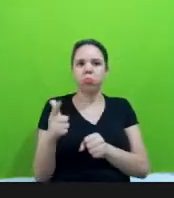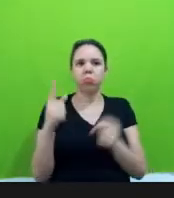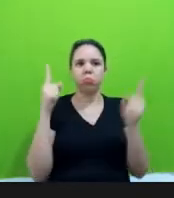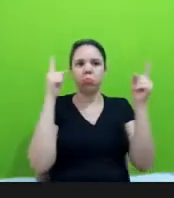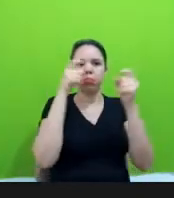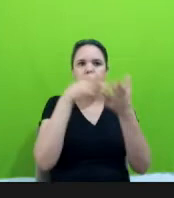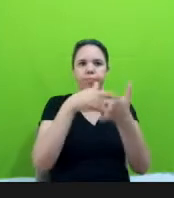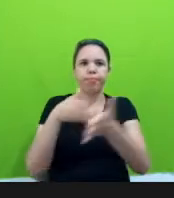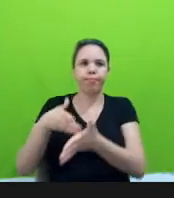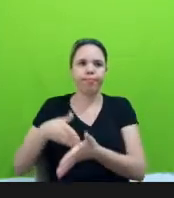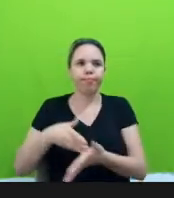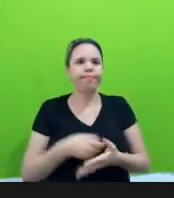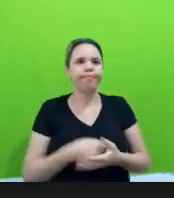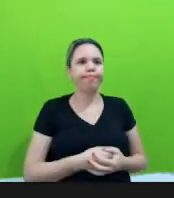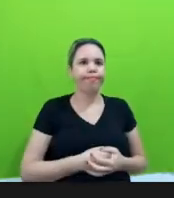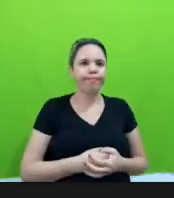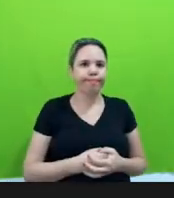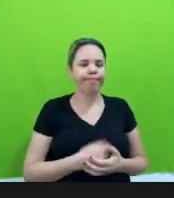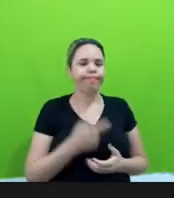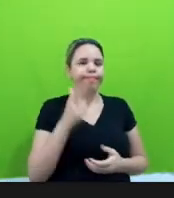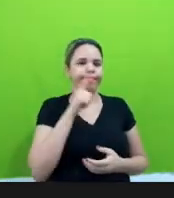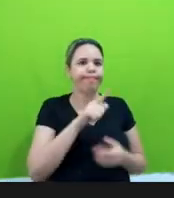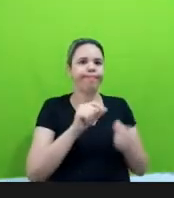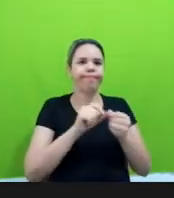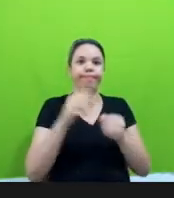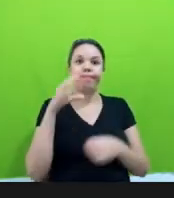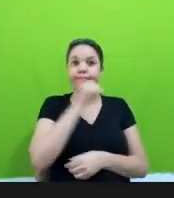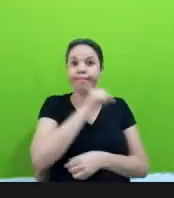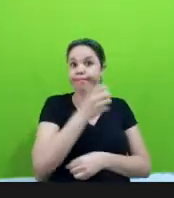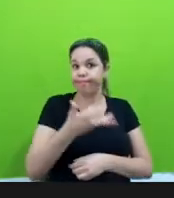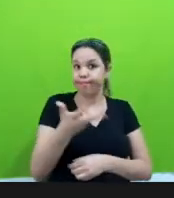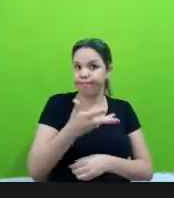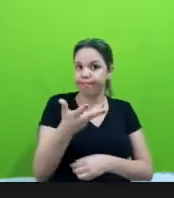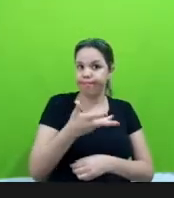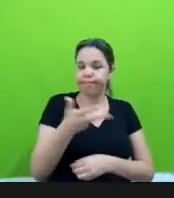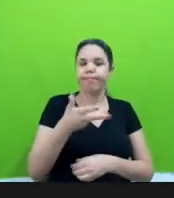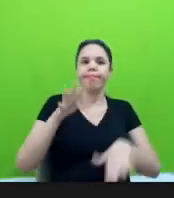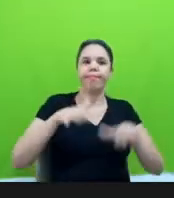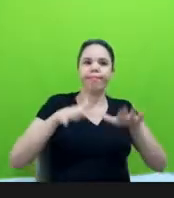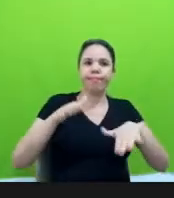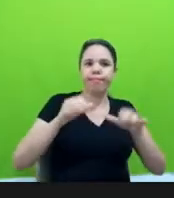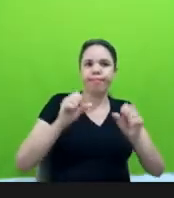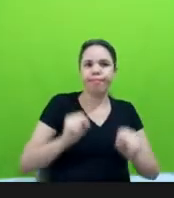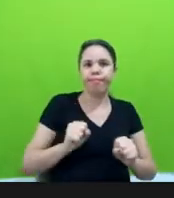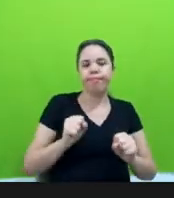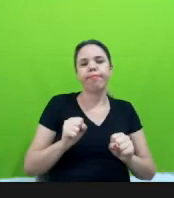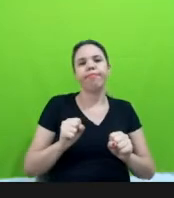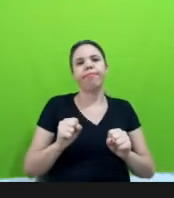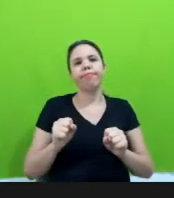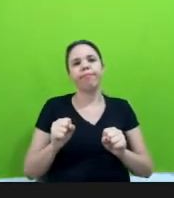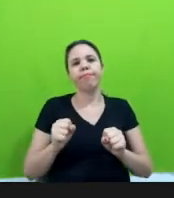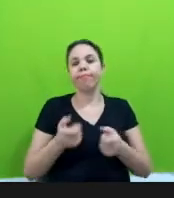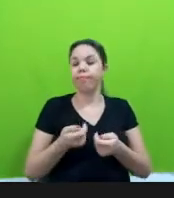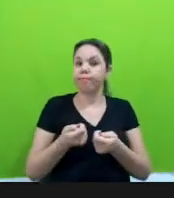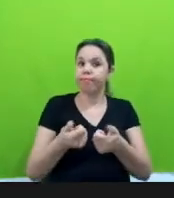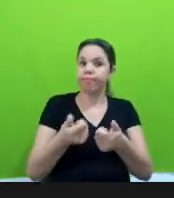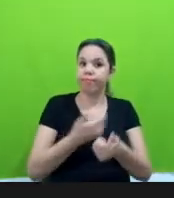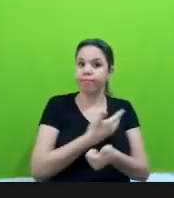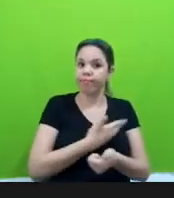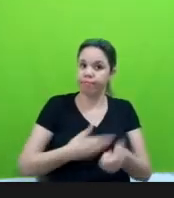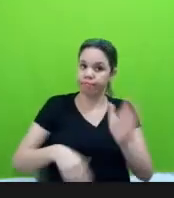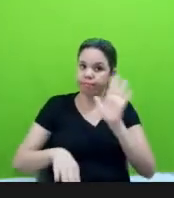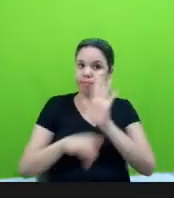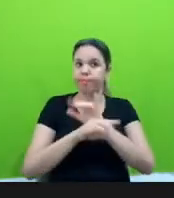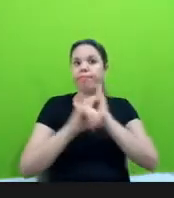muito para que a gente consiga fazer com a rapidez dados, inclusive, que às vezes podem ser até benéficos para o governo, benéficos para o